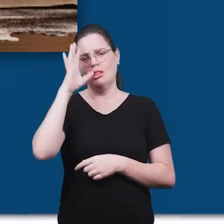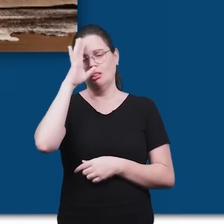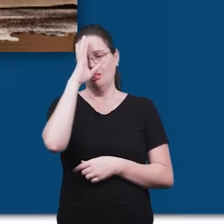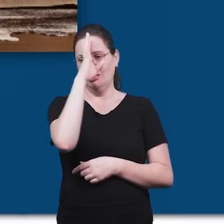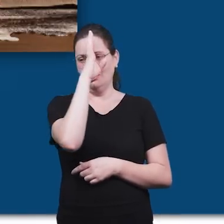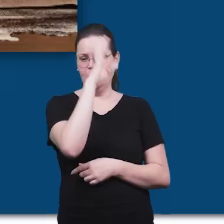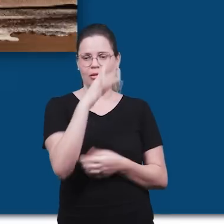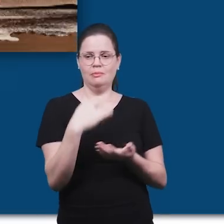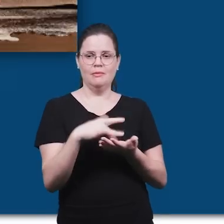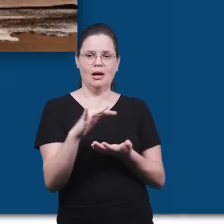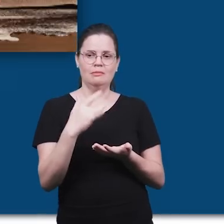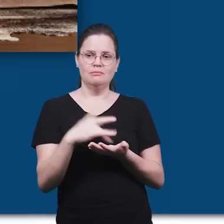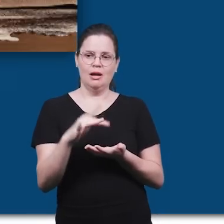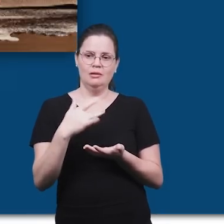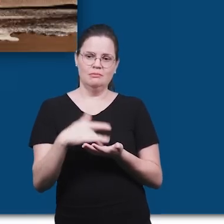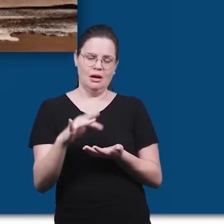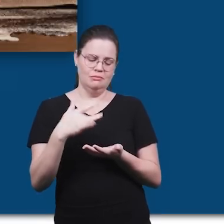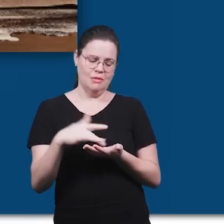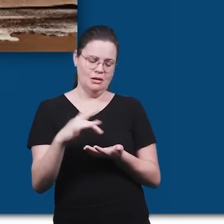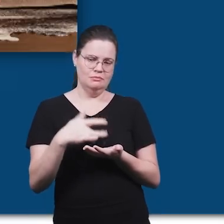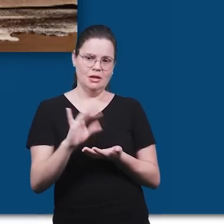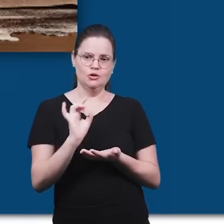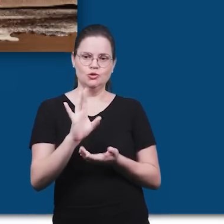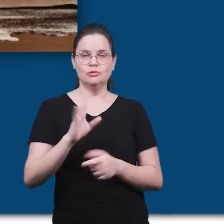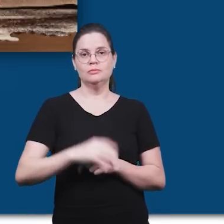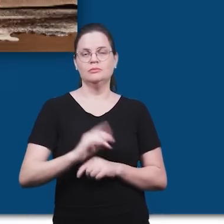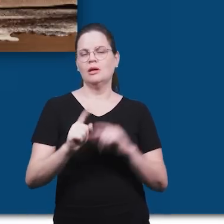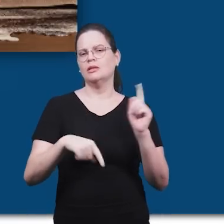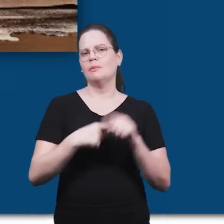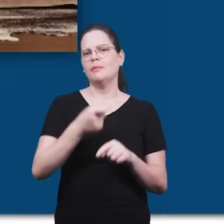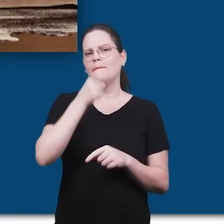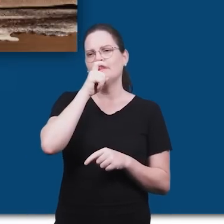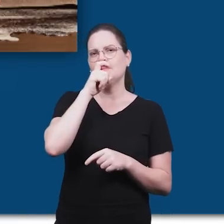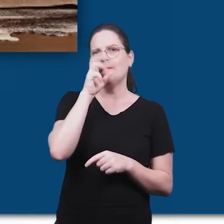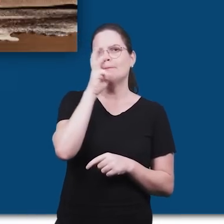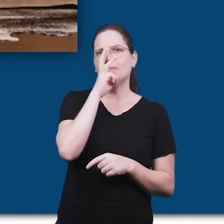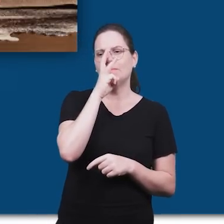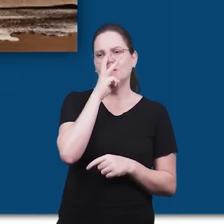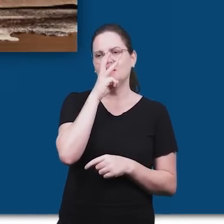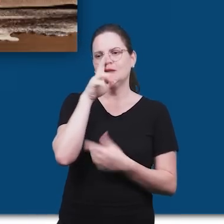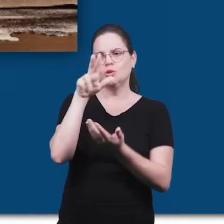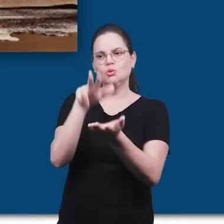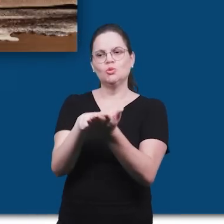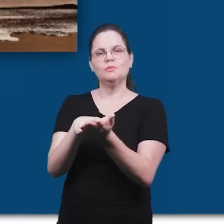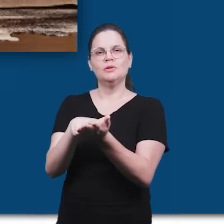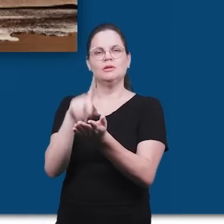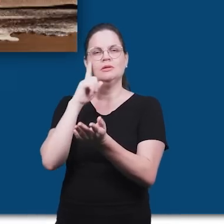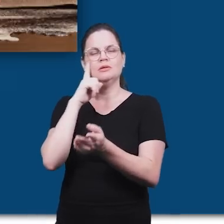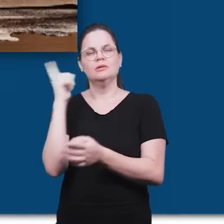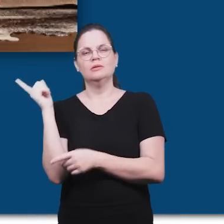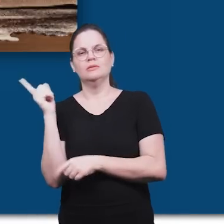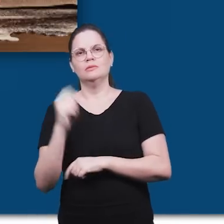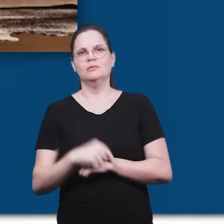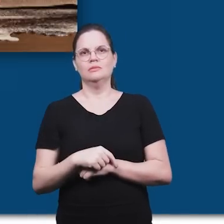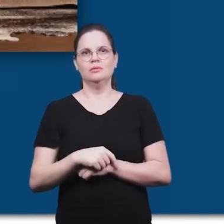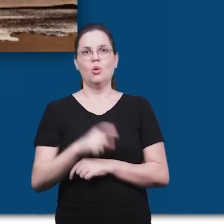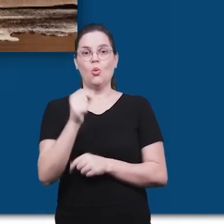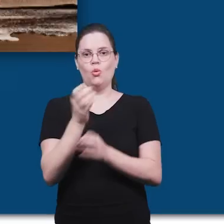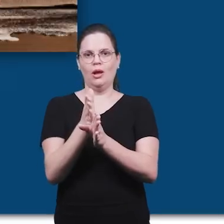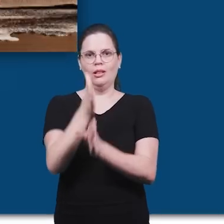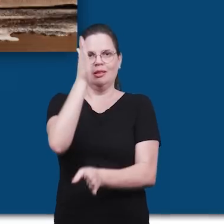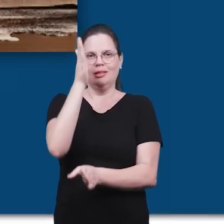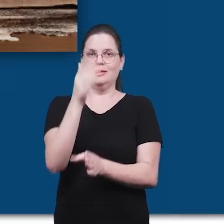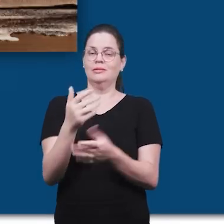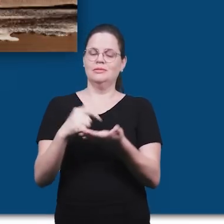distração, de entretenimento. E depois o papai e a mamãe dormindo. O que está ali no meio?